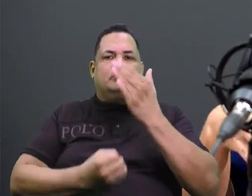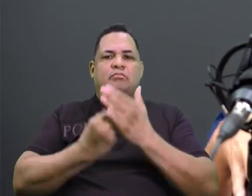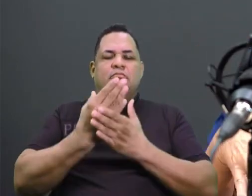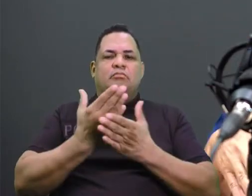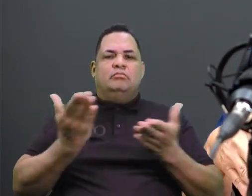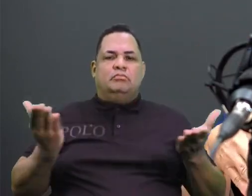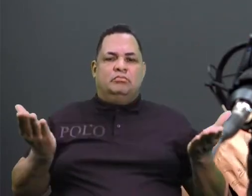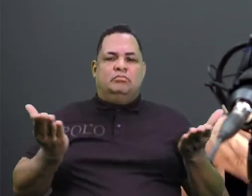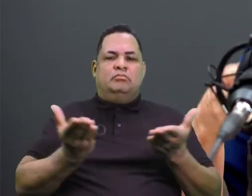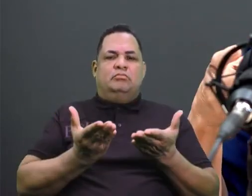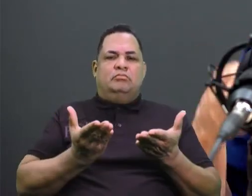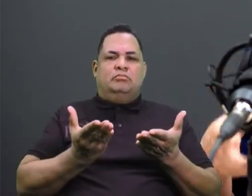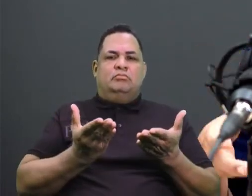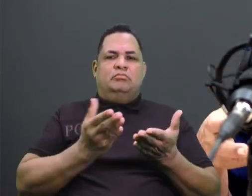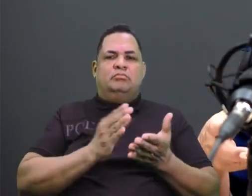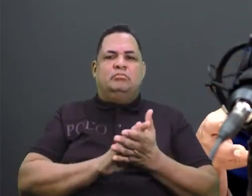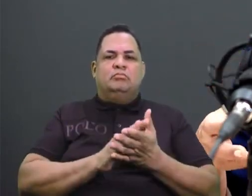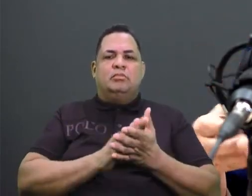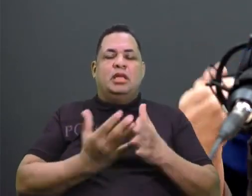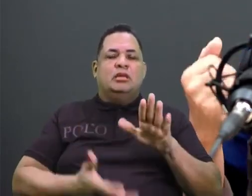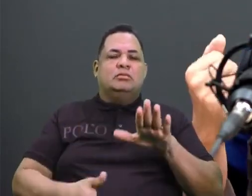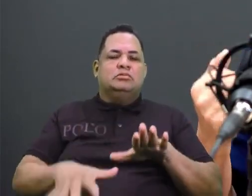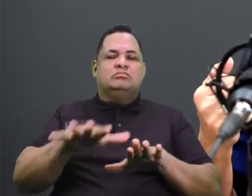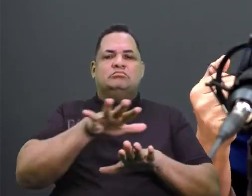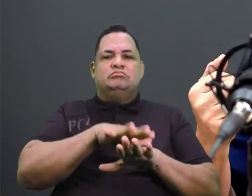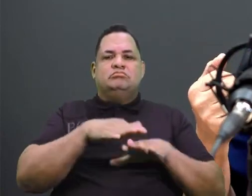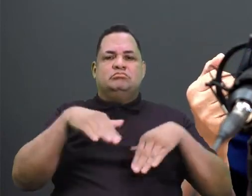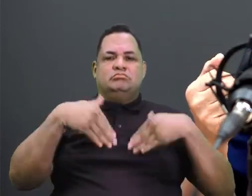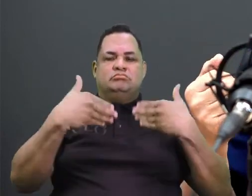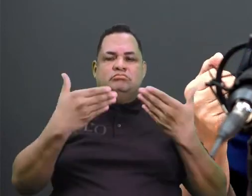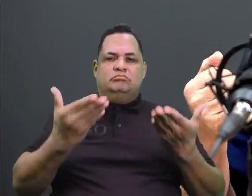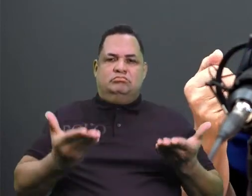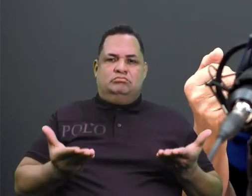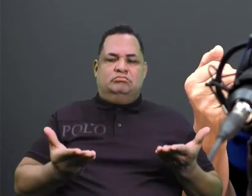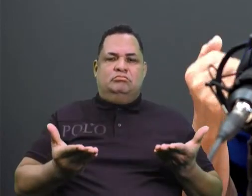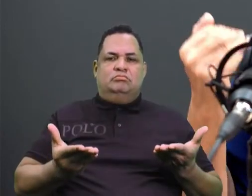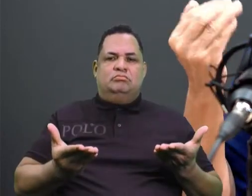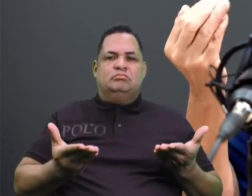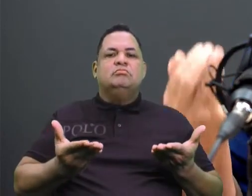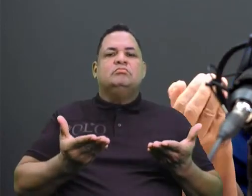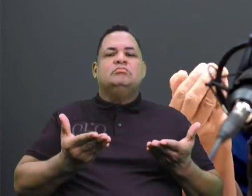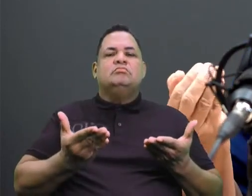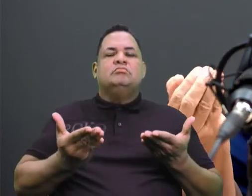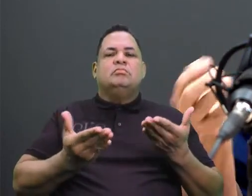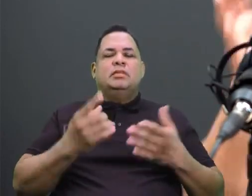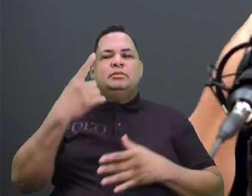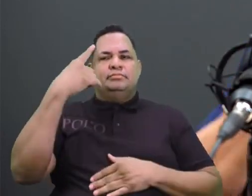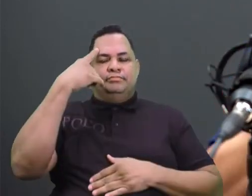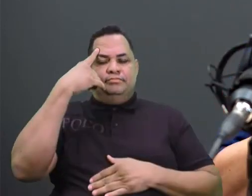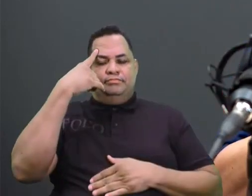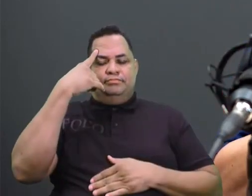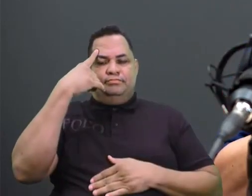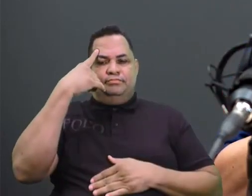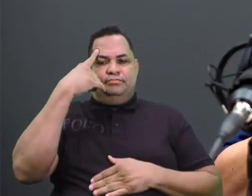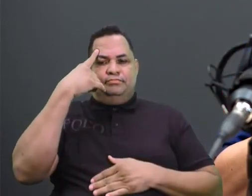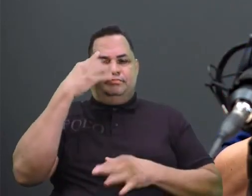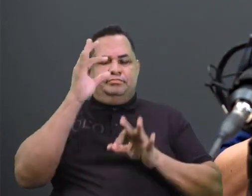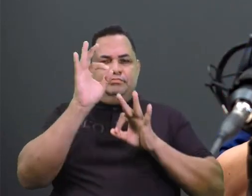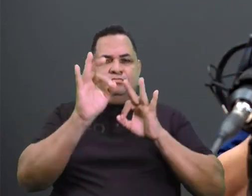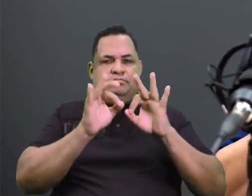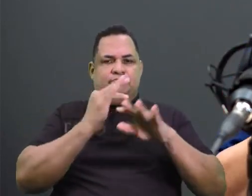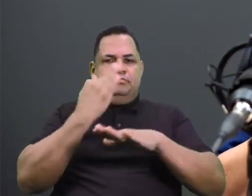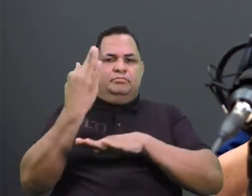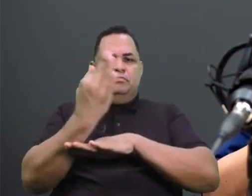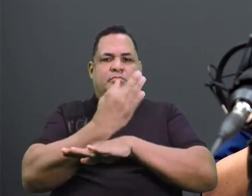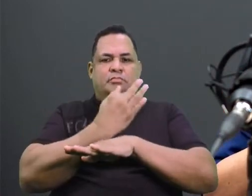que hoje chamamos de inclusão. Foi quando se pensou, primeiro se formalizou,